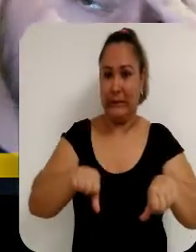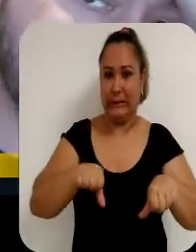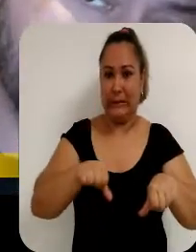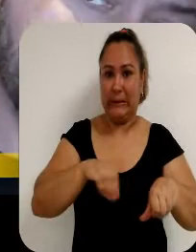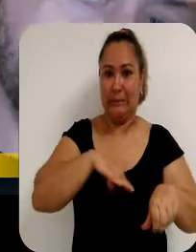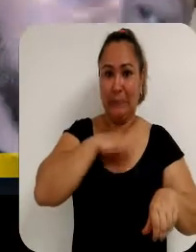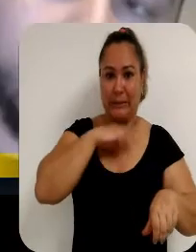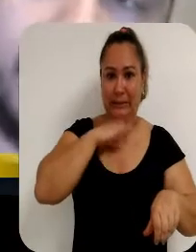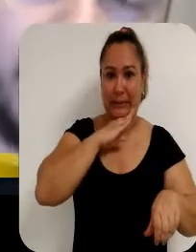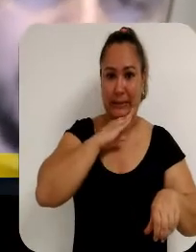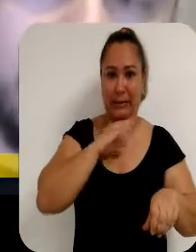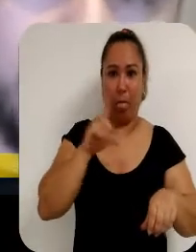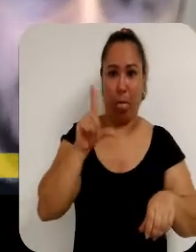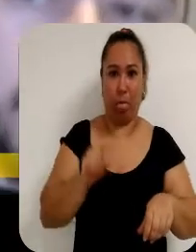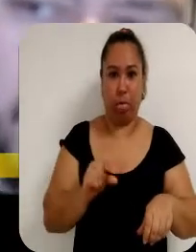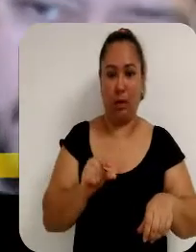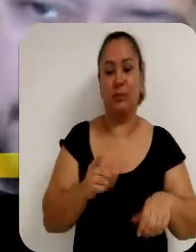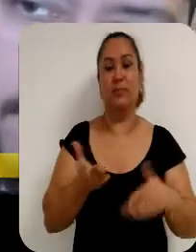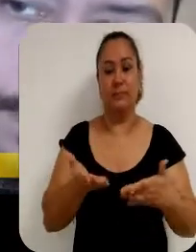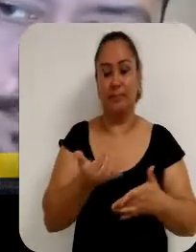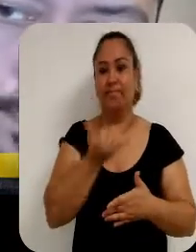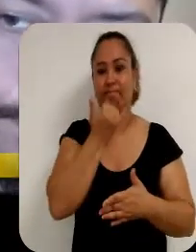acabar.